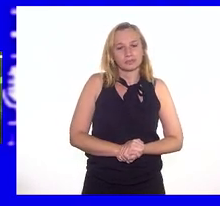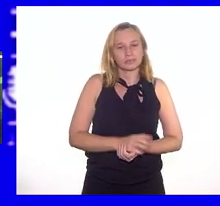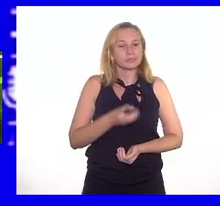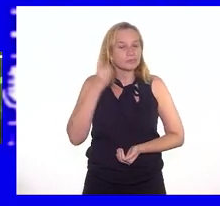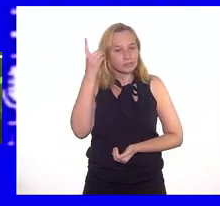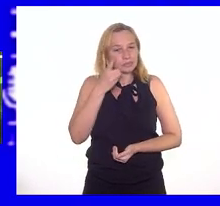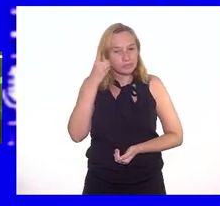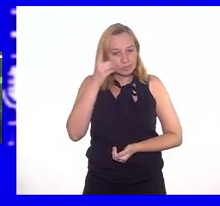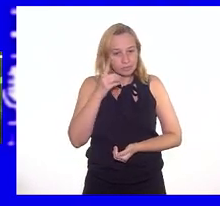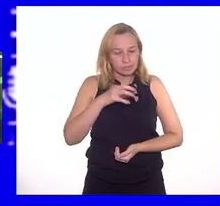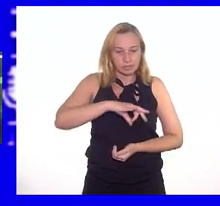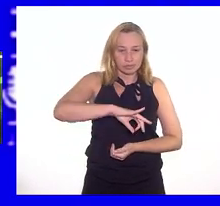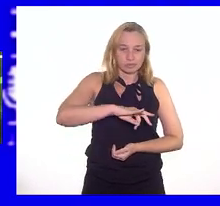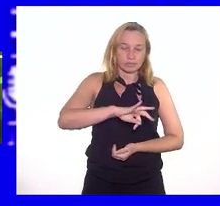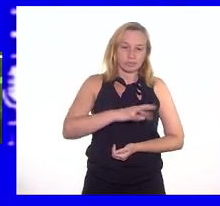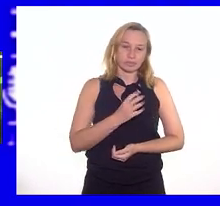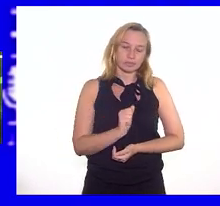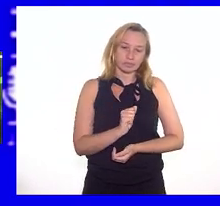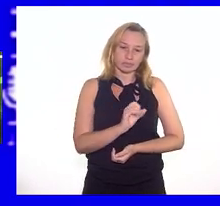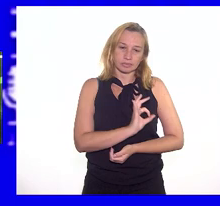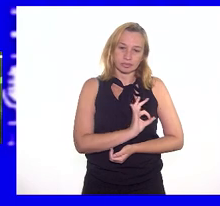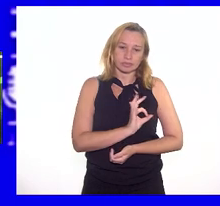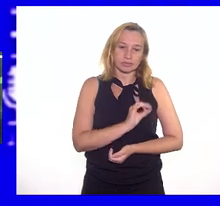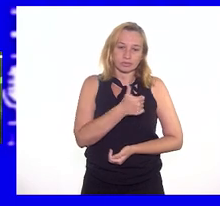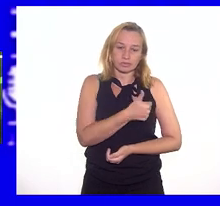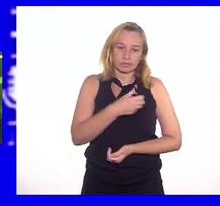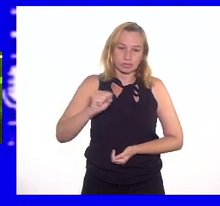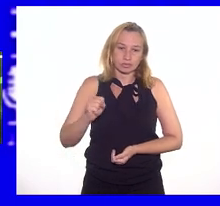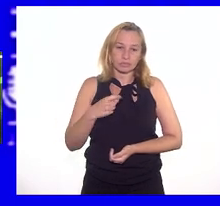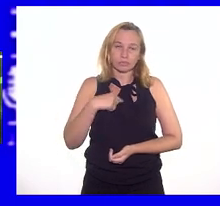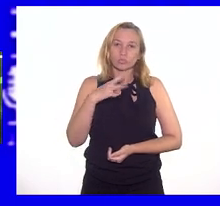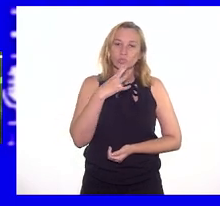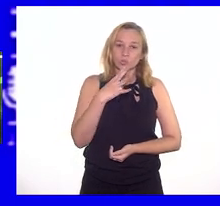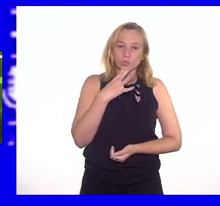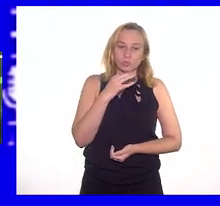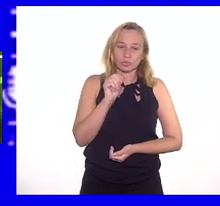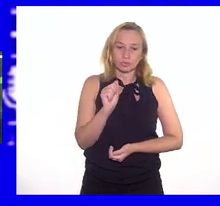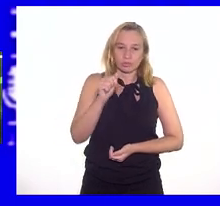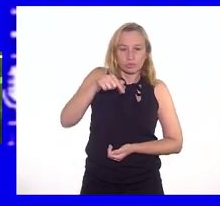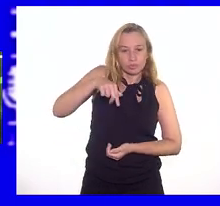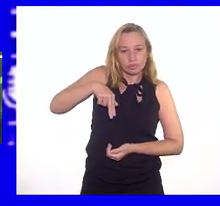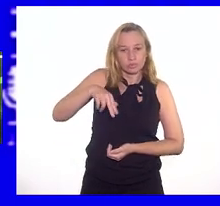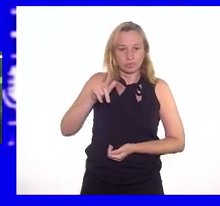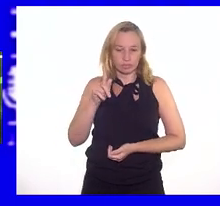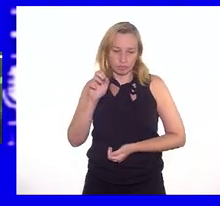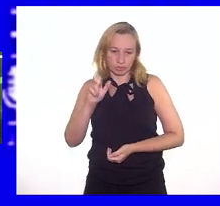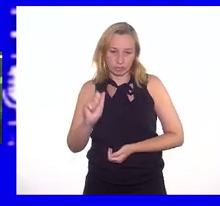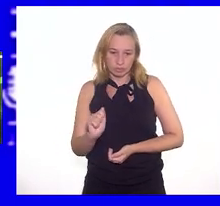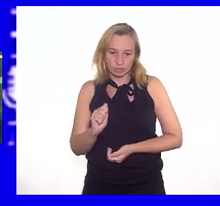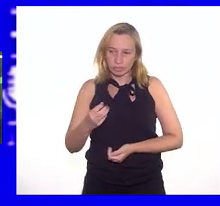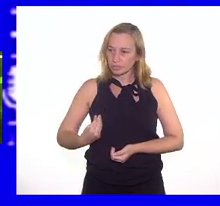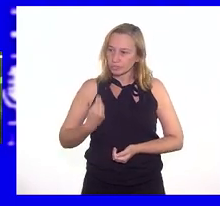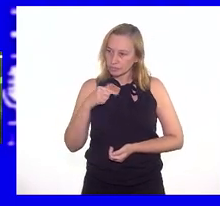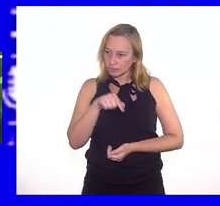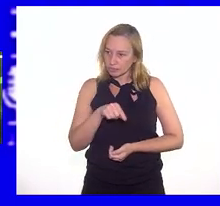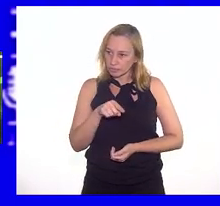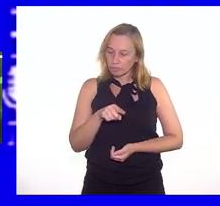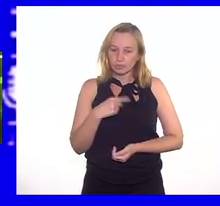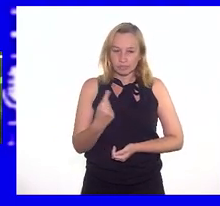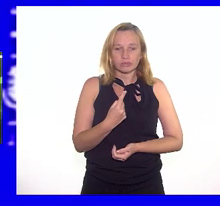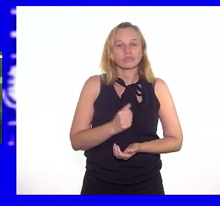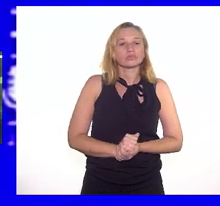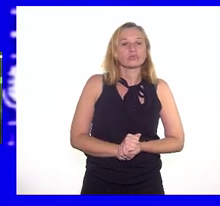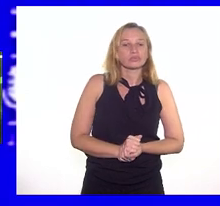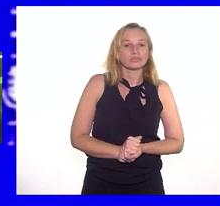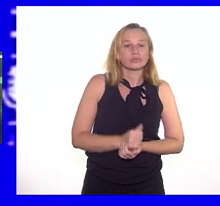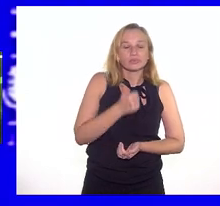deputada Marta Rocha, que em 2018 eu conheci a Ângela. A Ângela, inclusive, está aqui conosco, né? A Ângela,